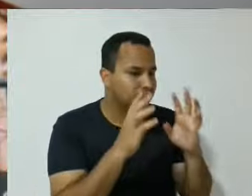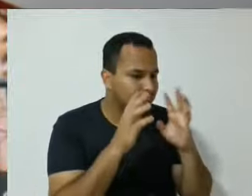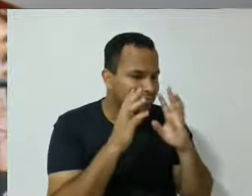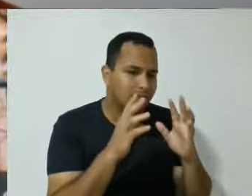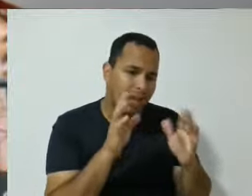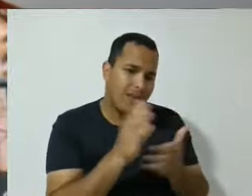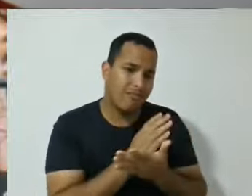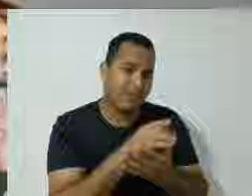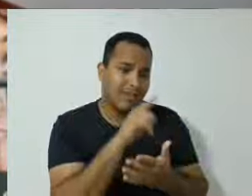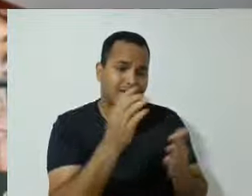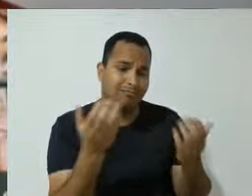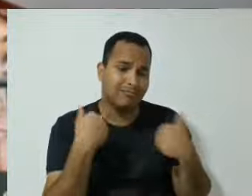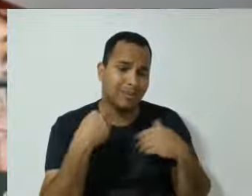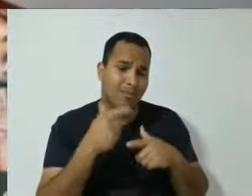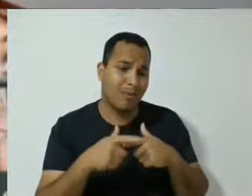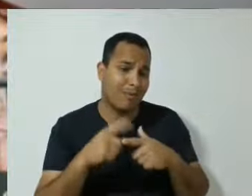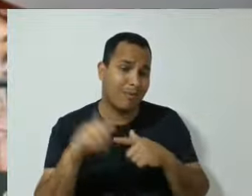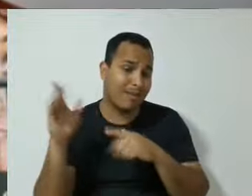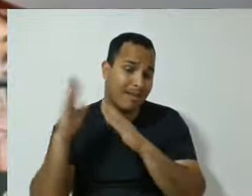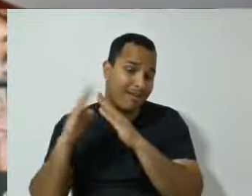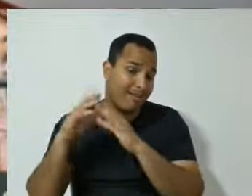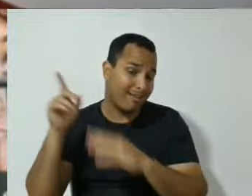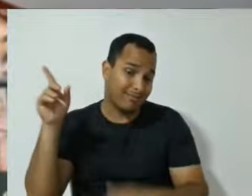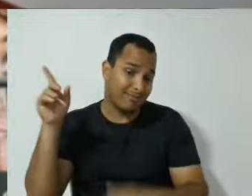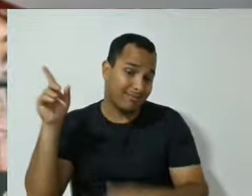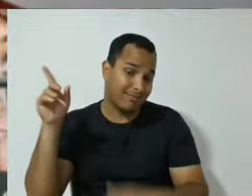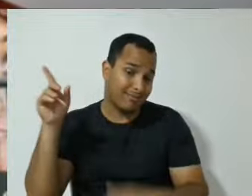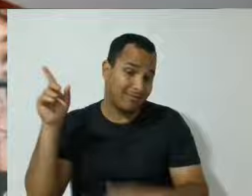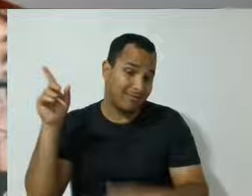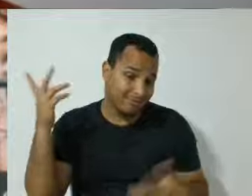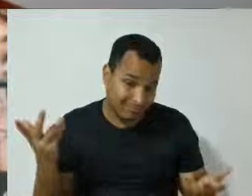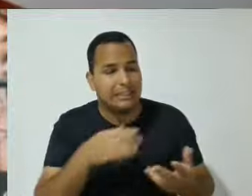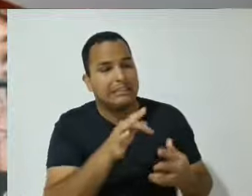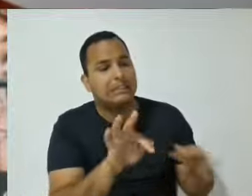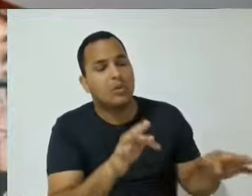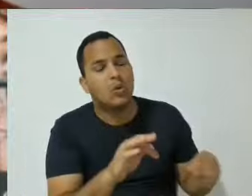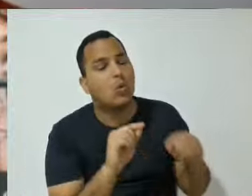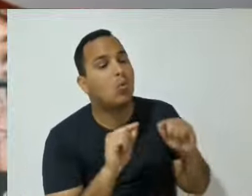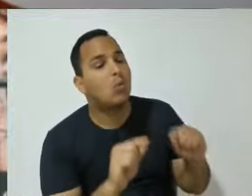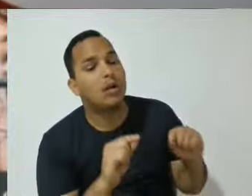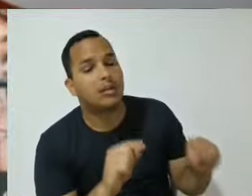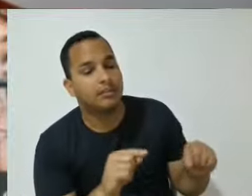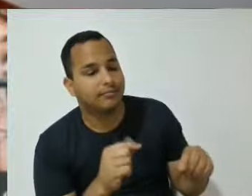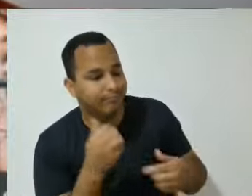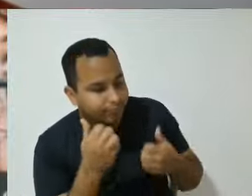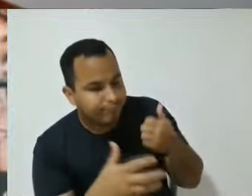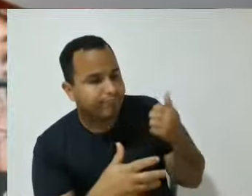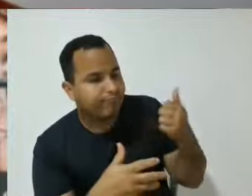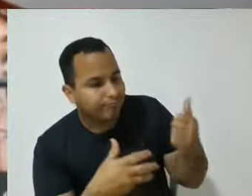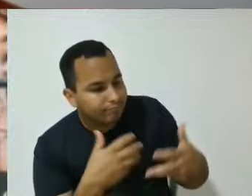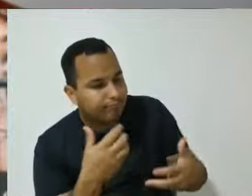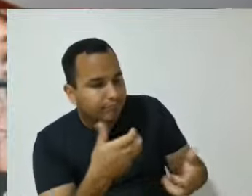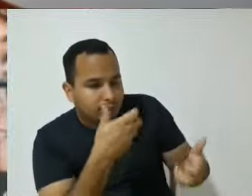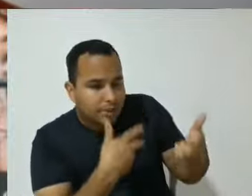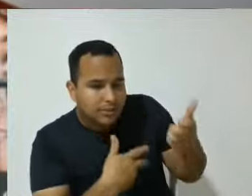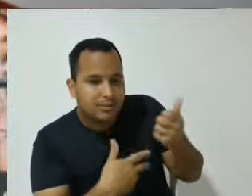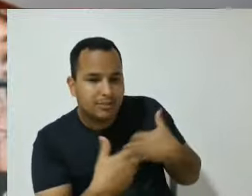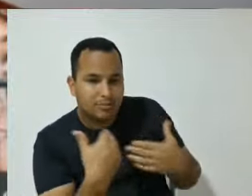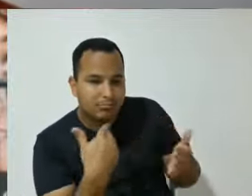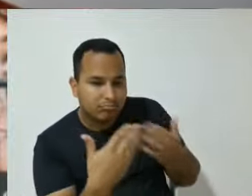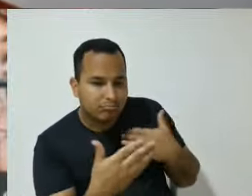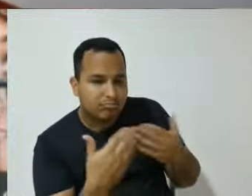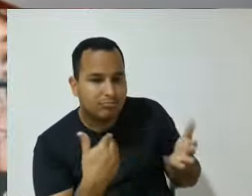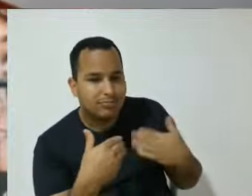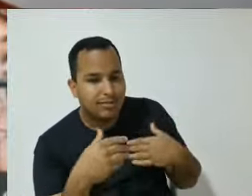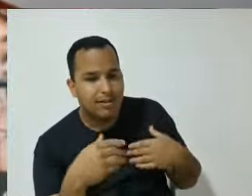demanda dele, qual a dor dele. Então, é importante que o gestor crie esse tempo, porque isso é gerir também. É gerir